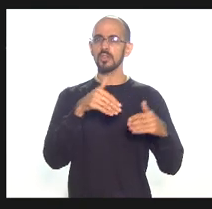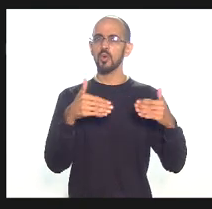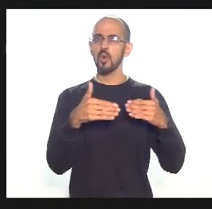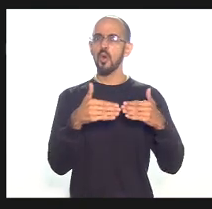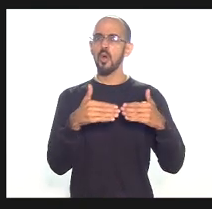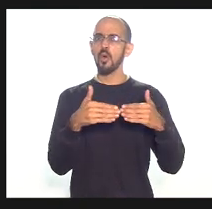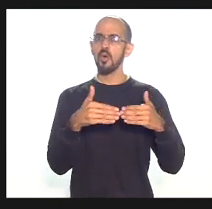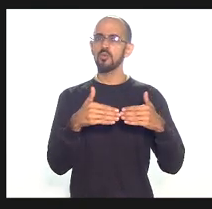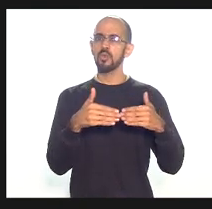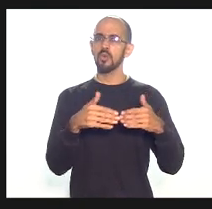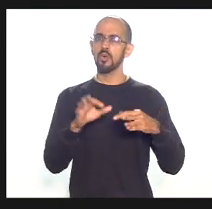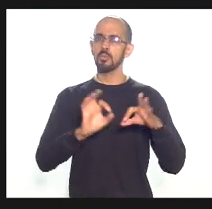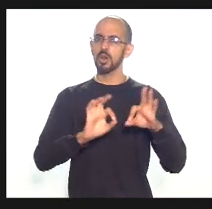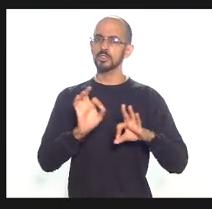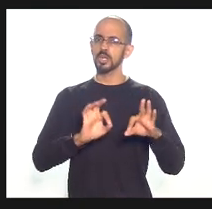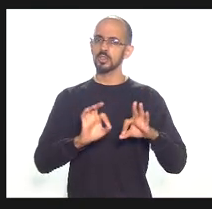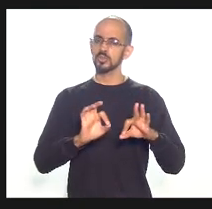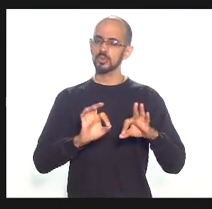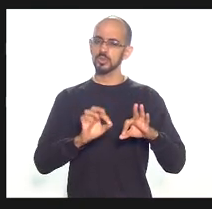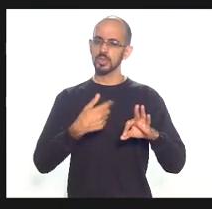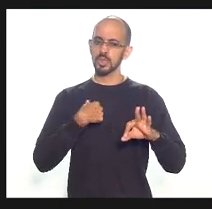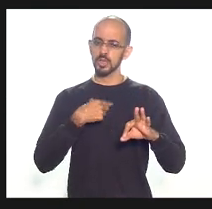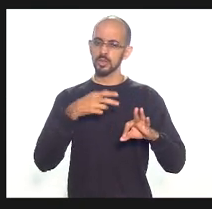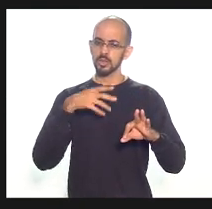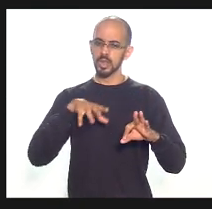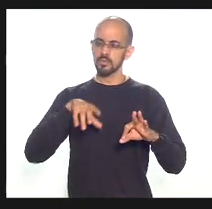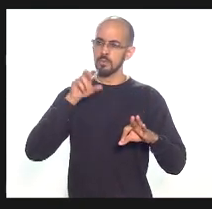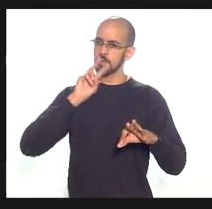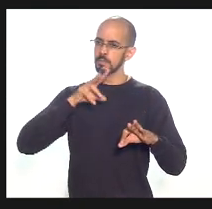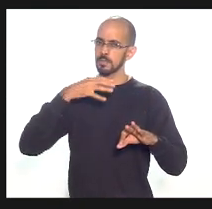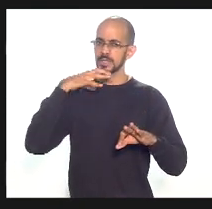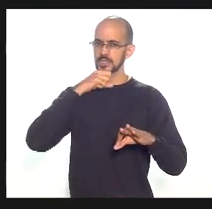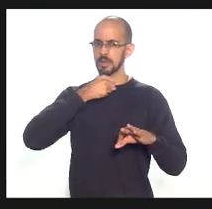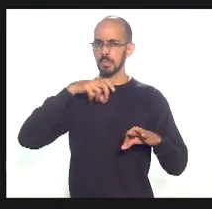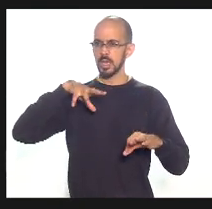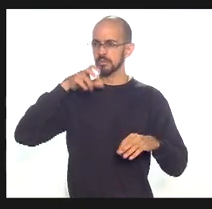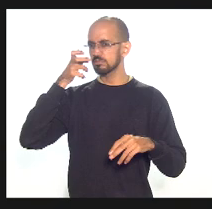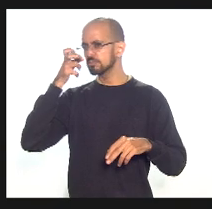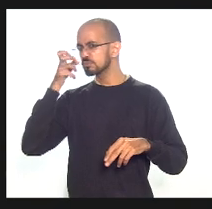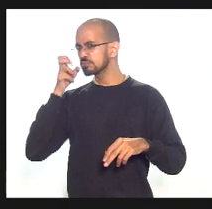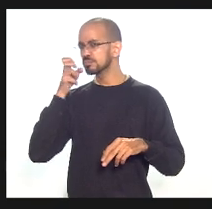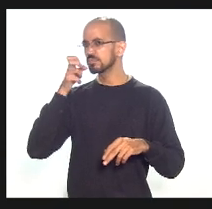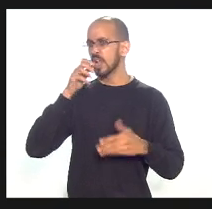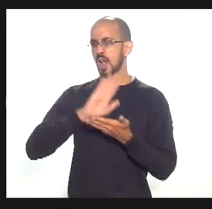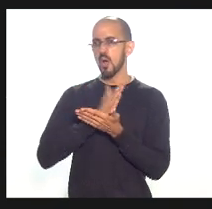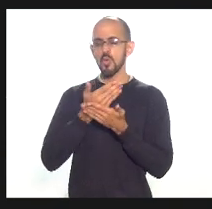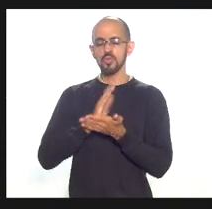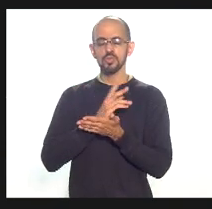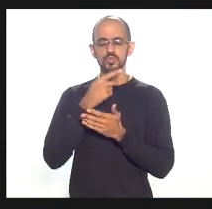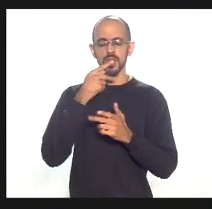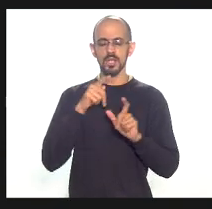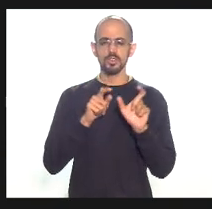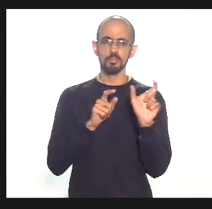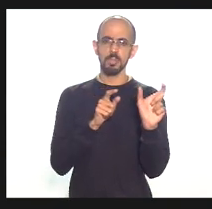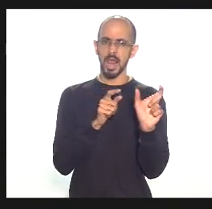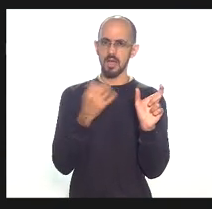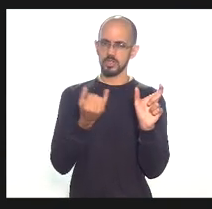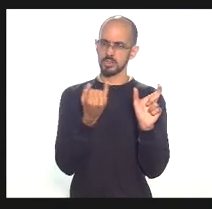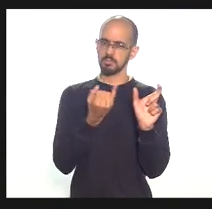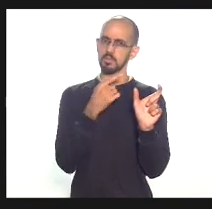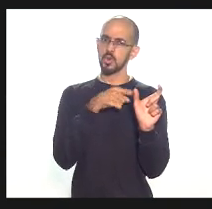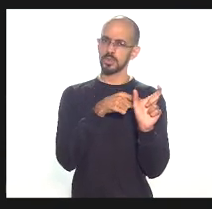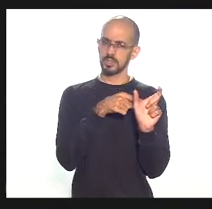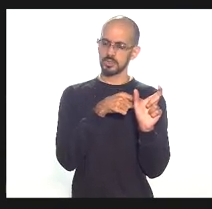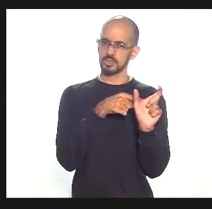eu estava aqui ouvindo os meus nobres colegas falar de algumas palavras-chave falaram na